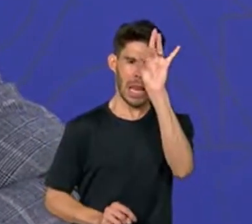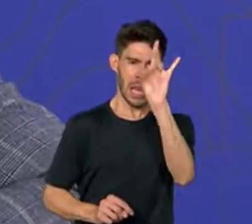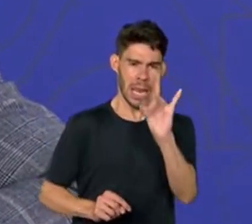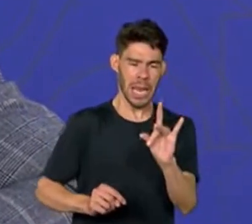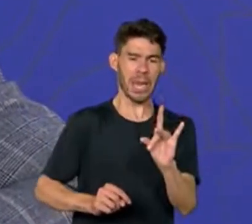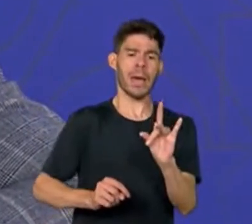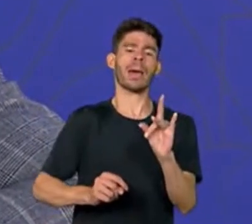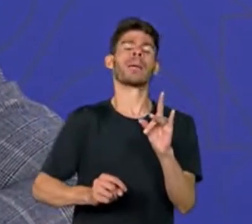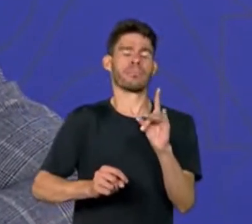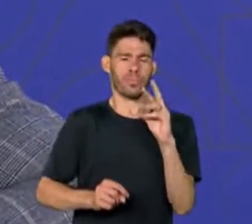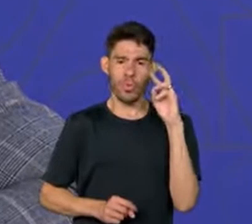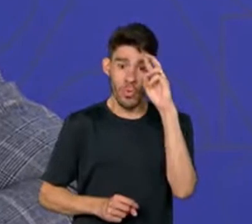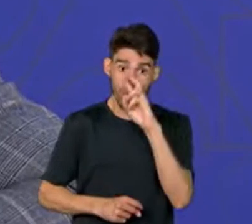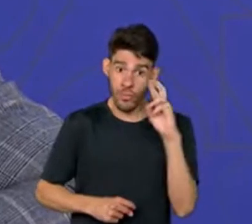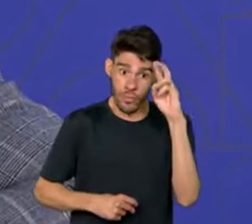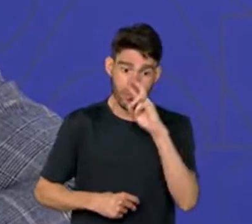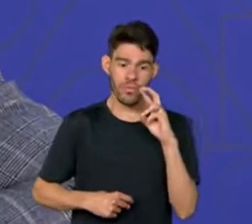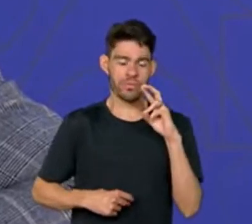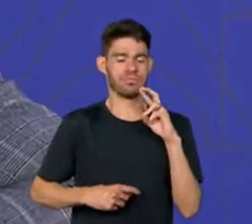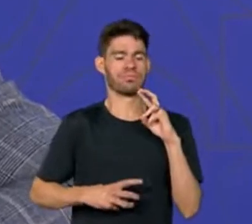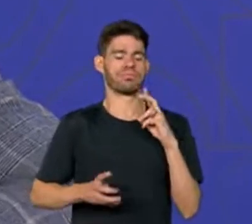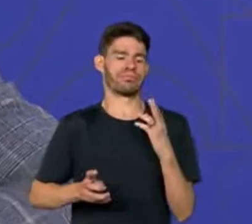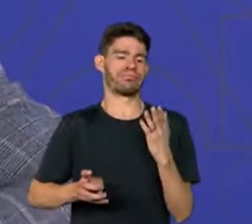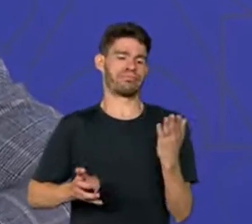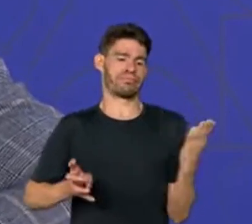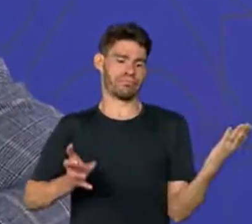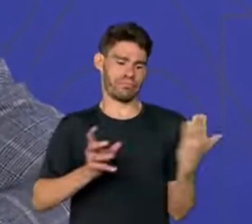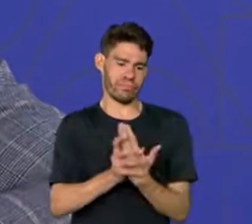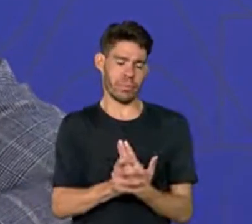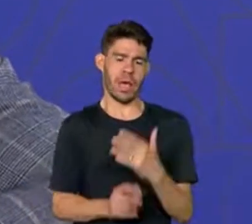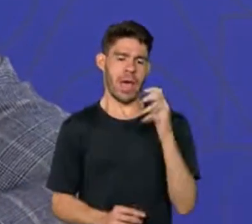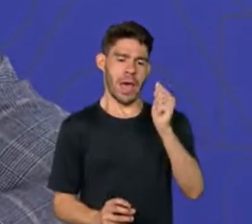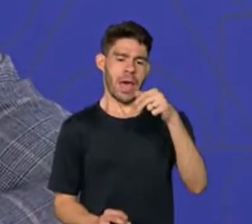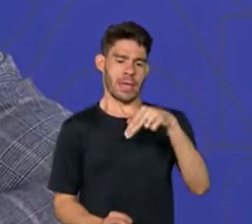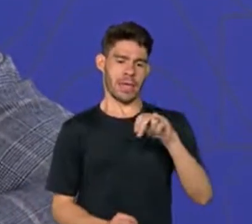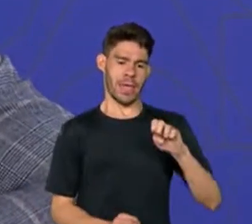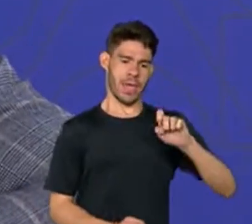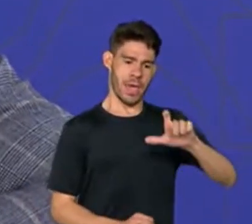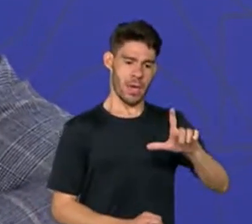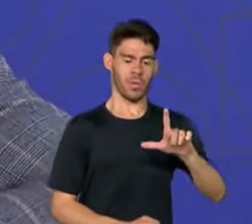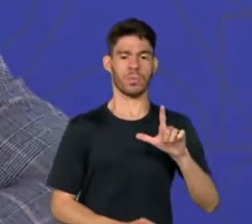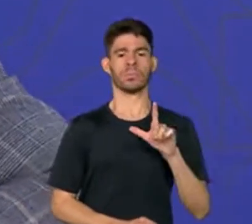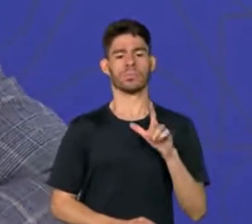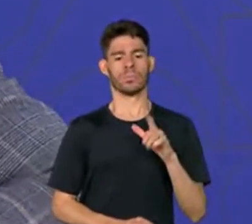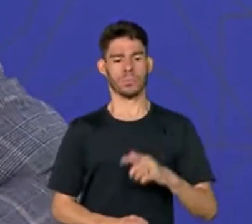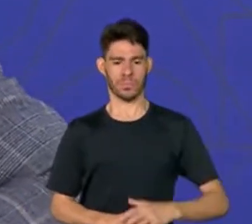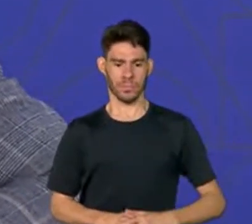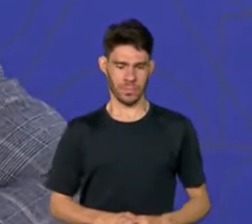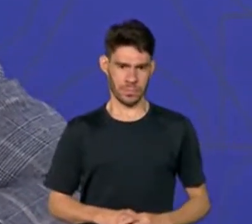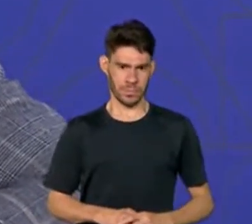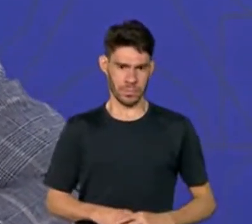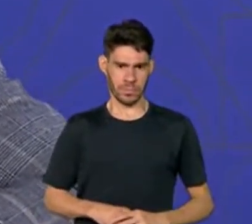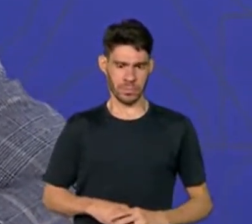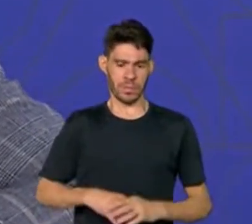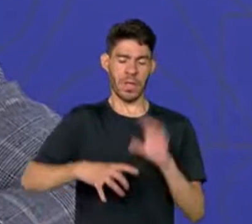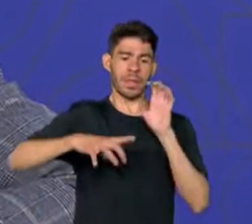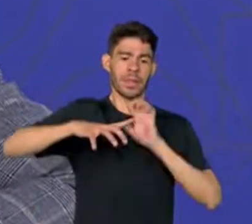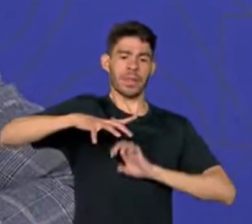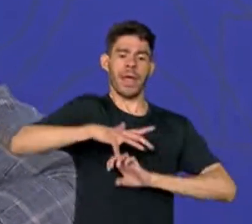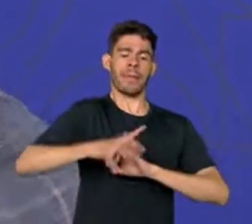processo de fiscalização da ANEEL a respeito da concessionária